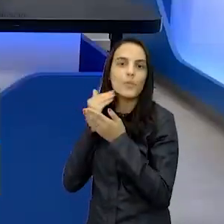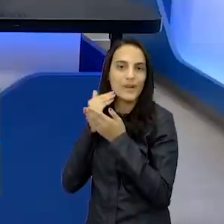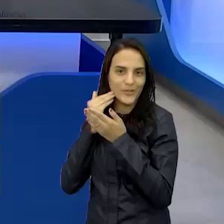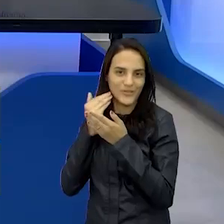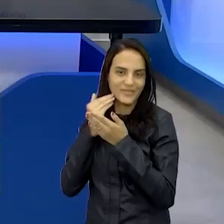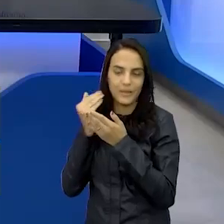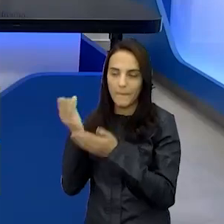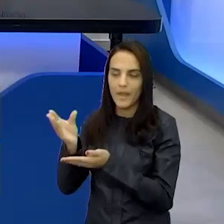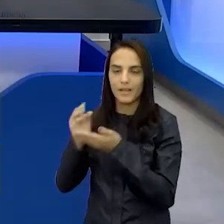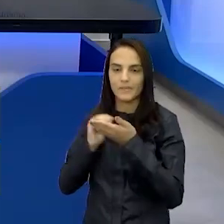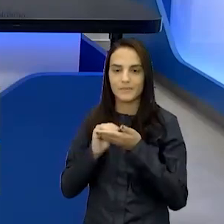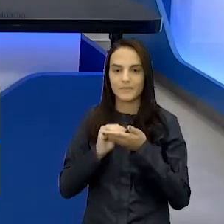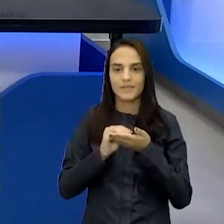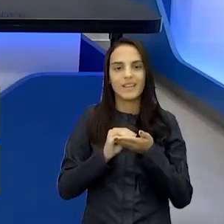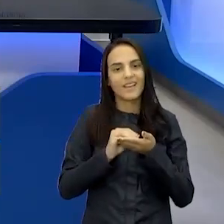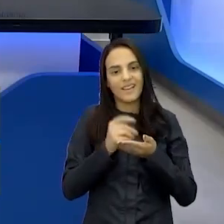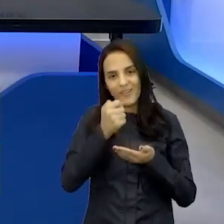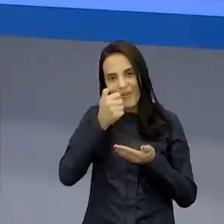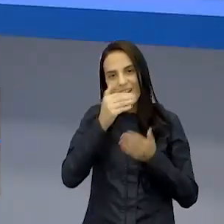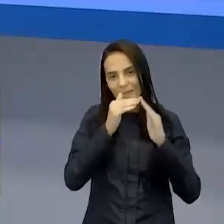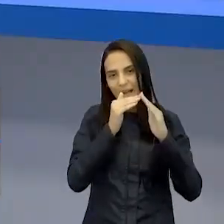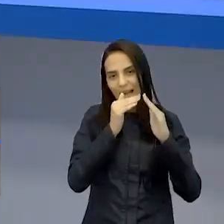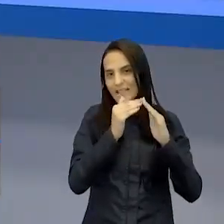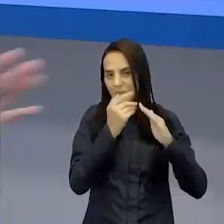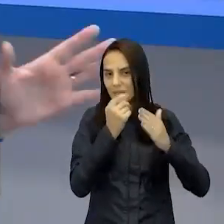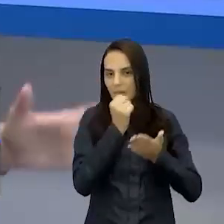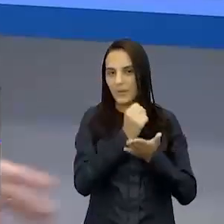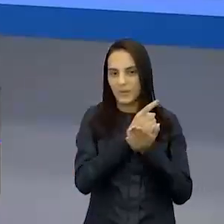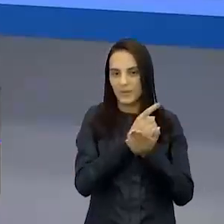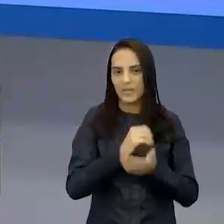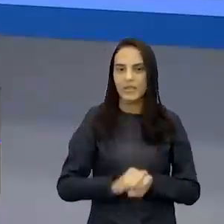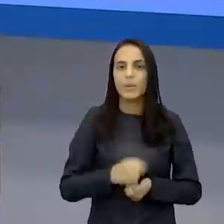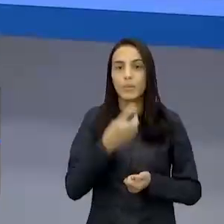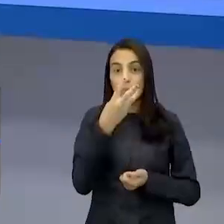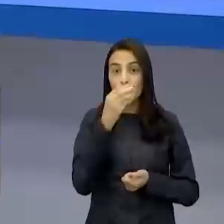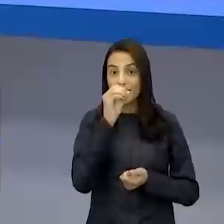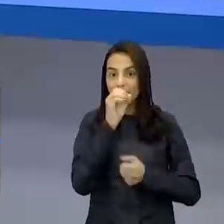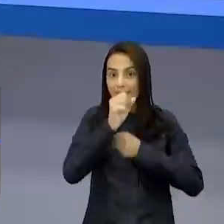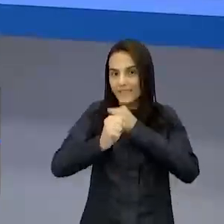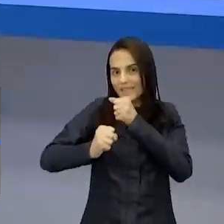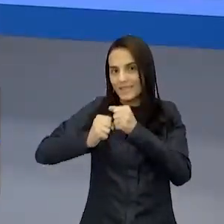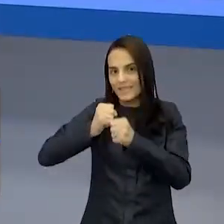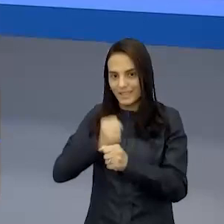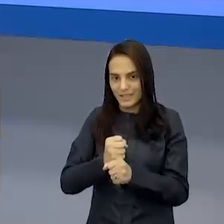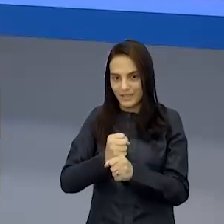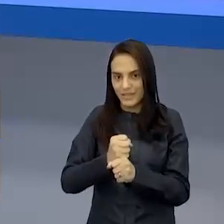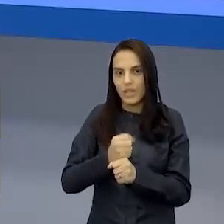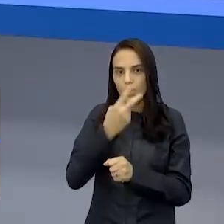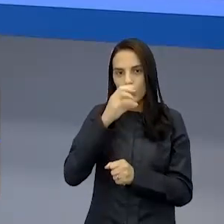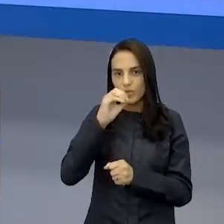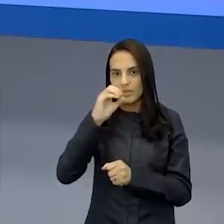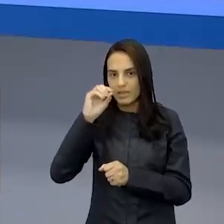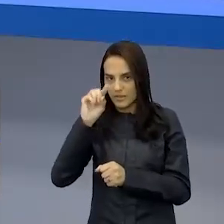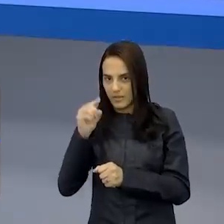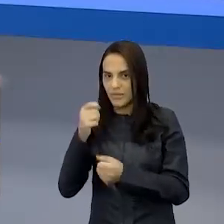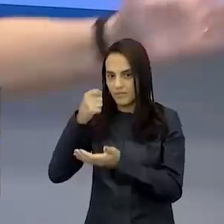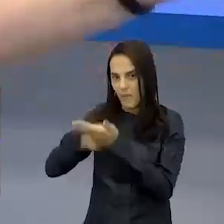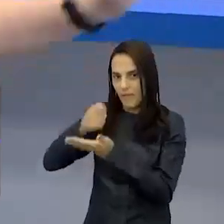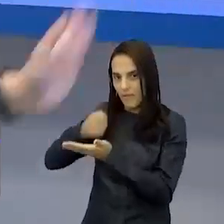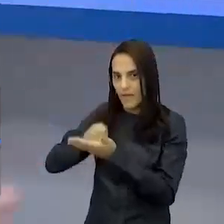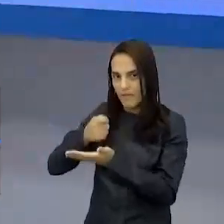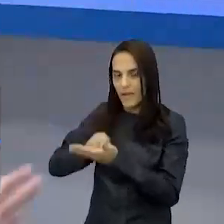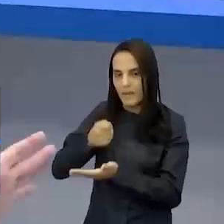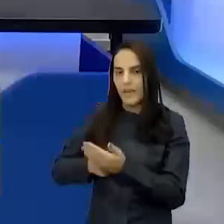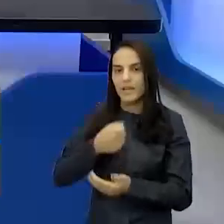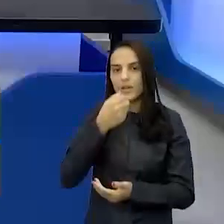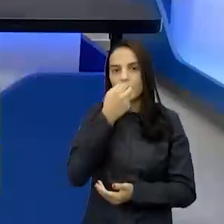Uma casa, né? Uma casa. Uma casa. Tá. Por 30 anos, quer dizer que a pessoa vai ficar pagando esses 200 mil que ela pegou emprestado por 30 anos, mas ela não vai